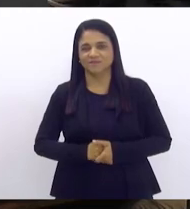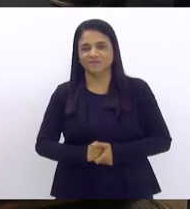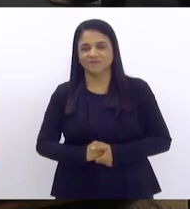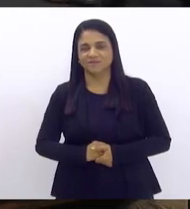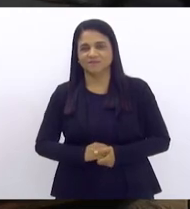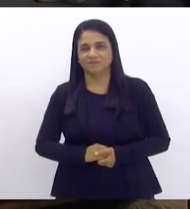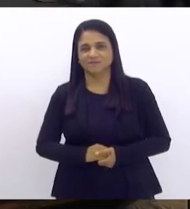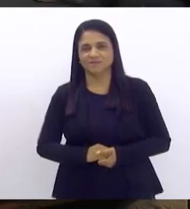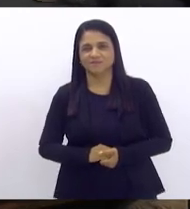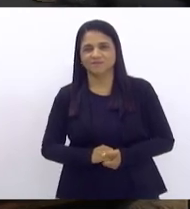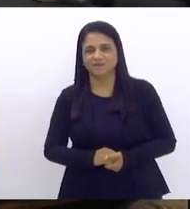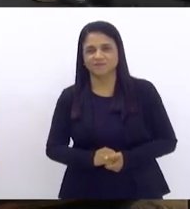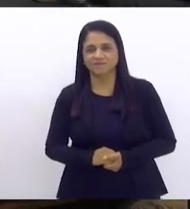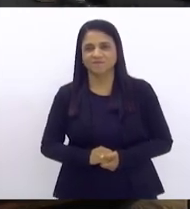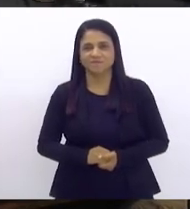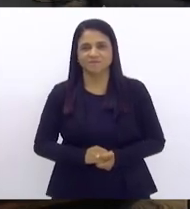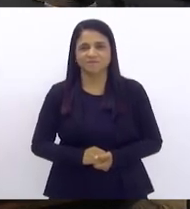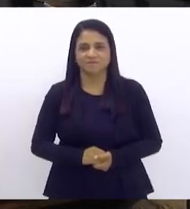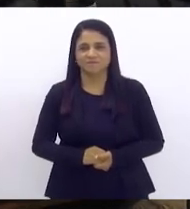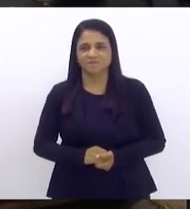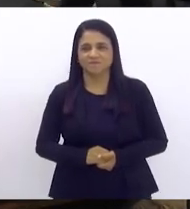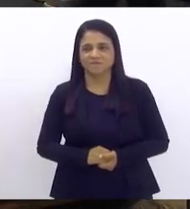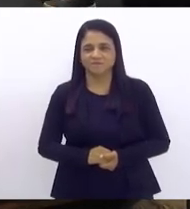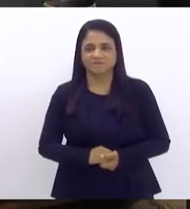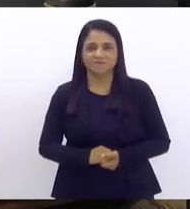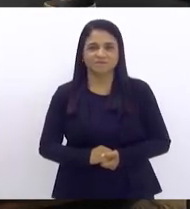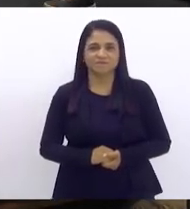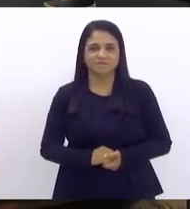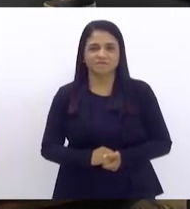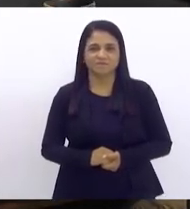Eu tenho a minha. Deixa eu só ver aqui, então.